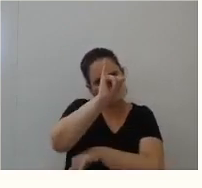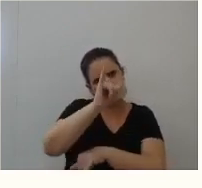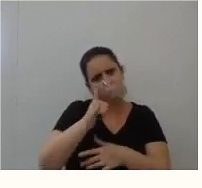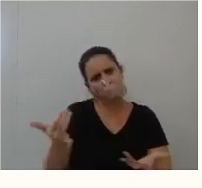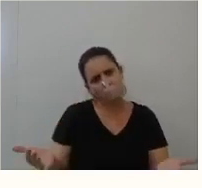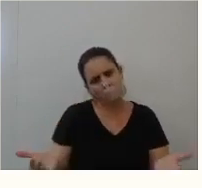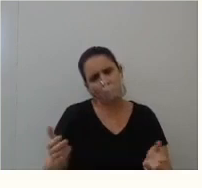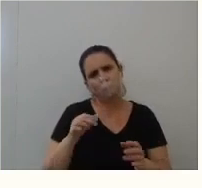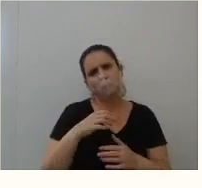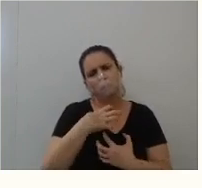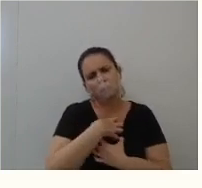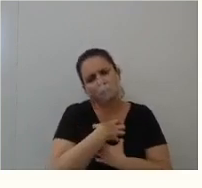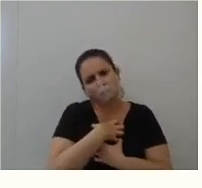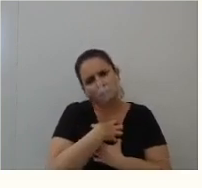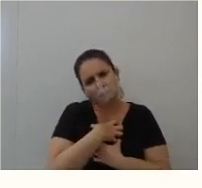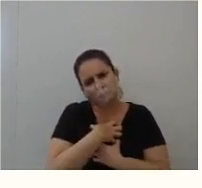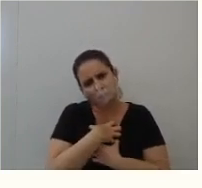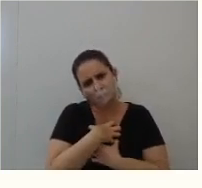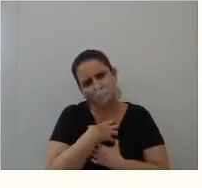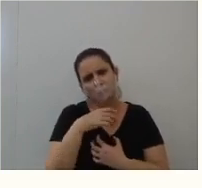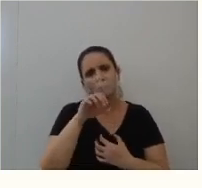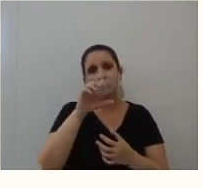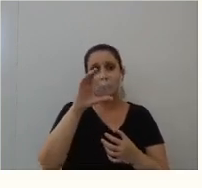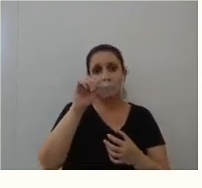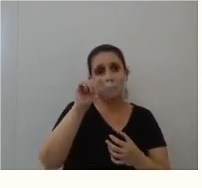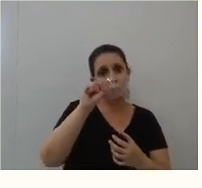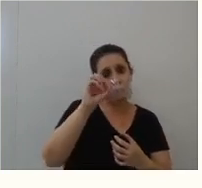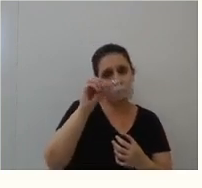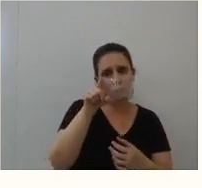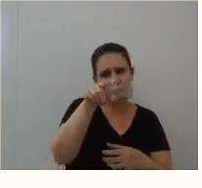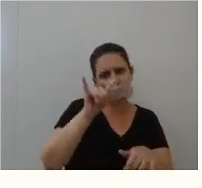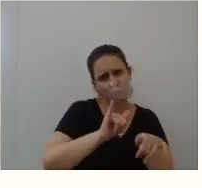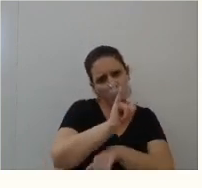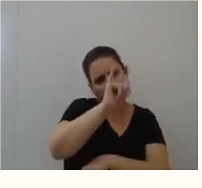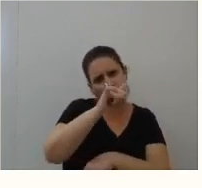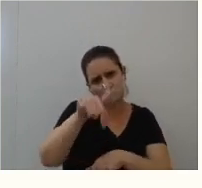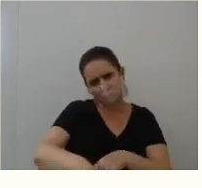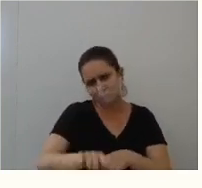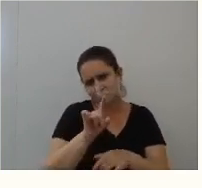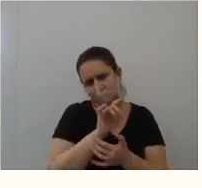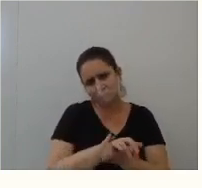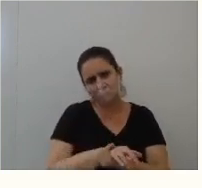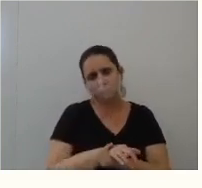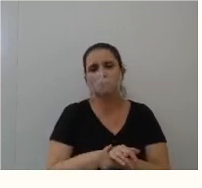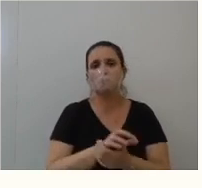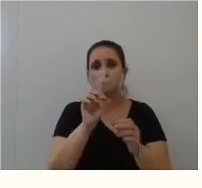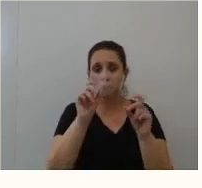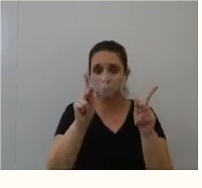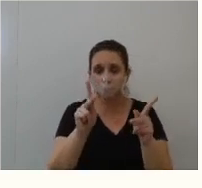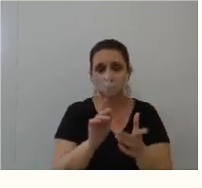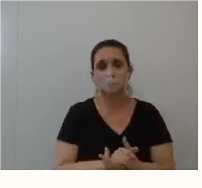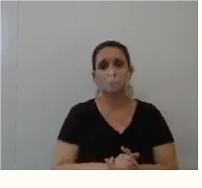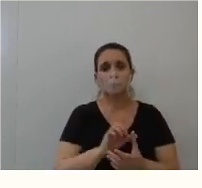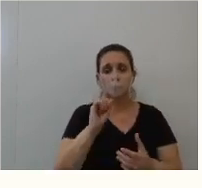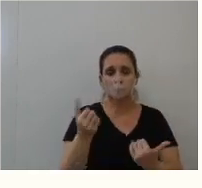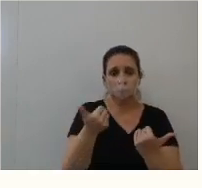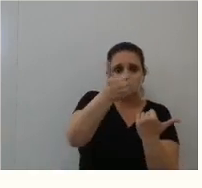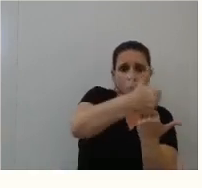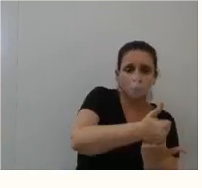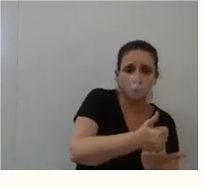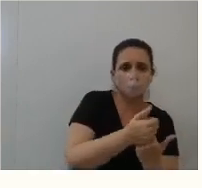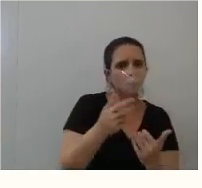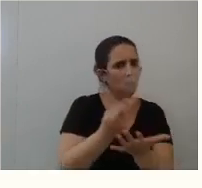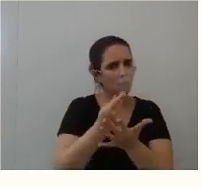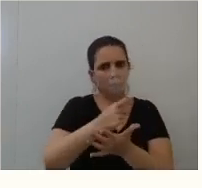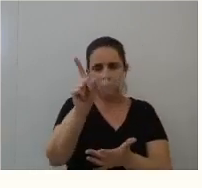ó. Ficaremos sentidos caso você não venha. Ok? Então, se a gente substitui, a gente